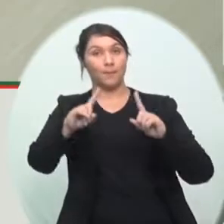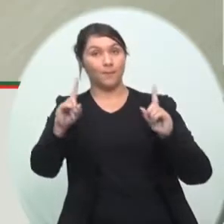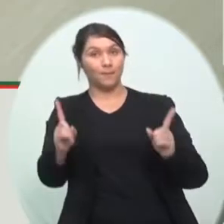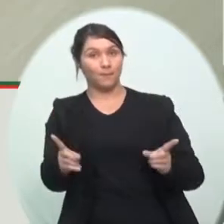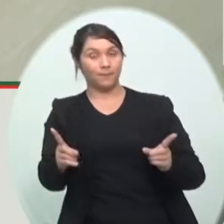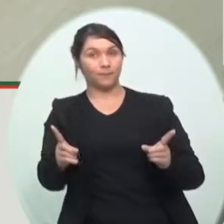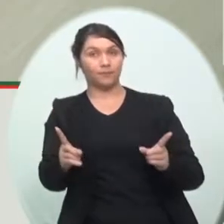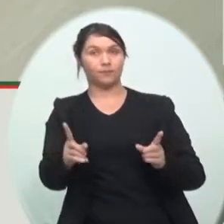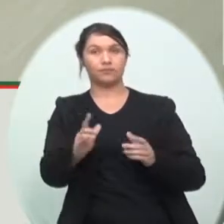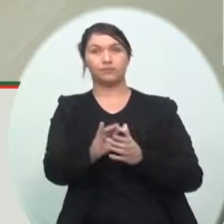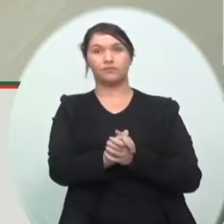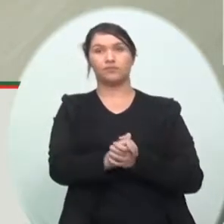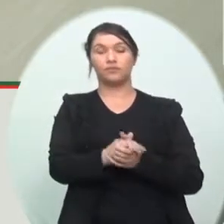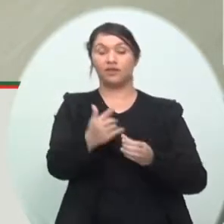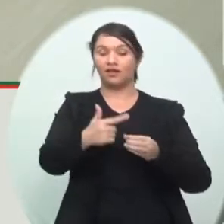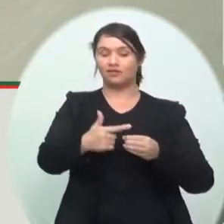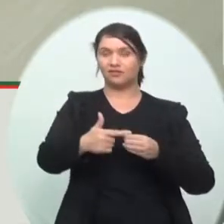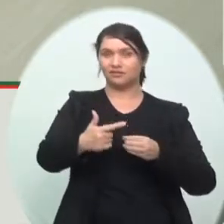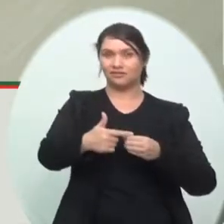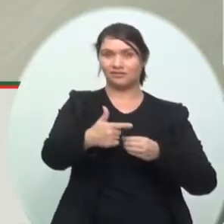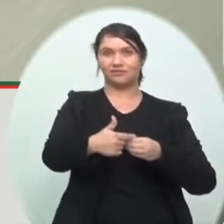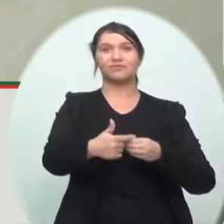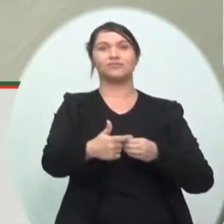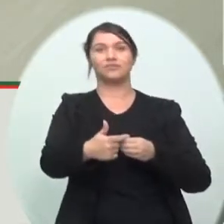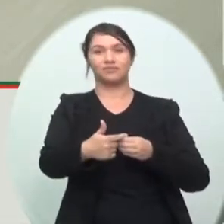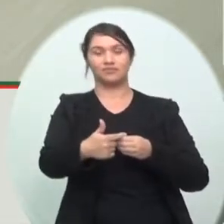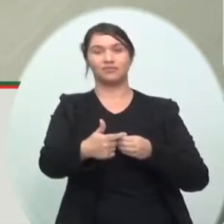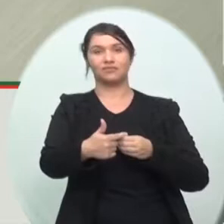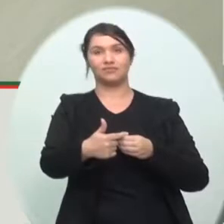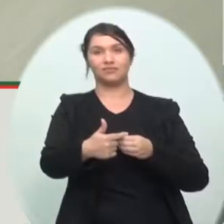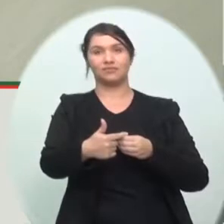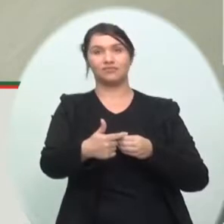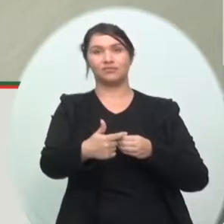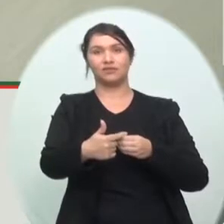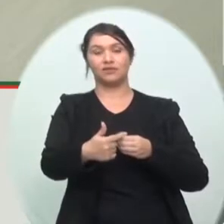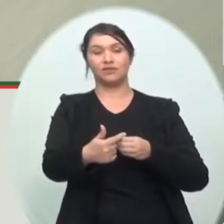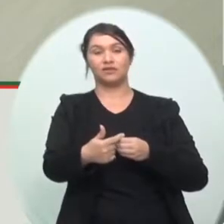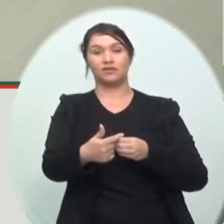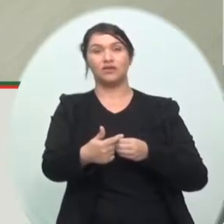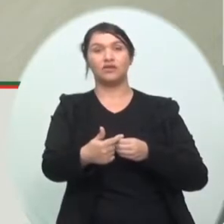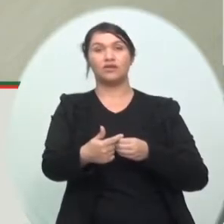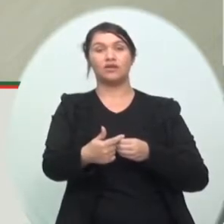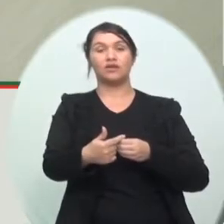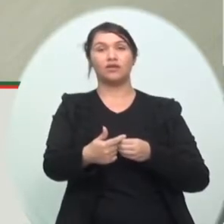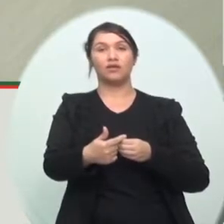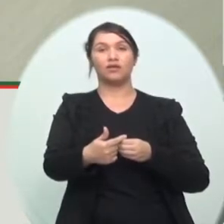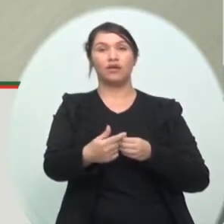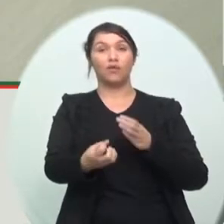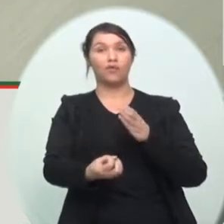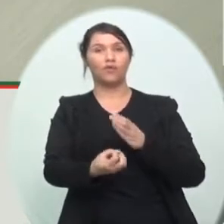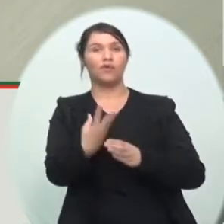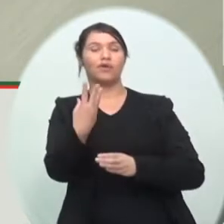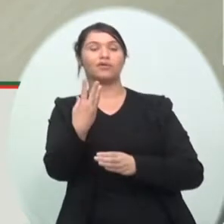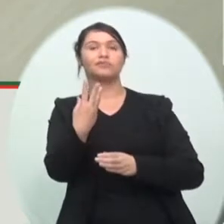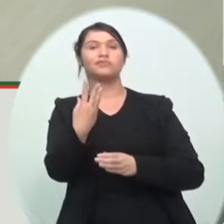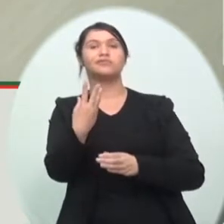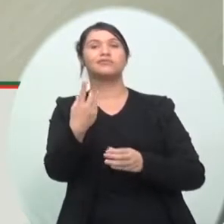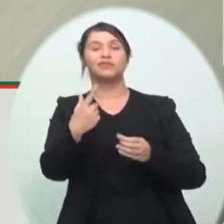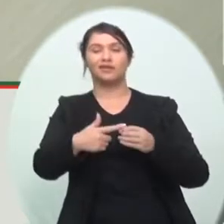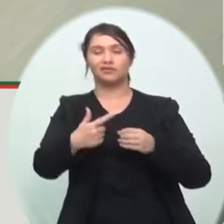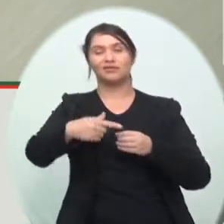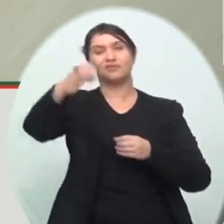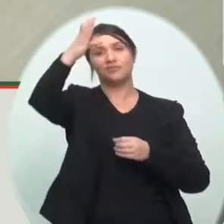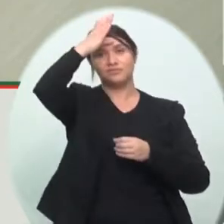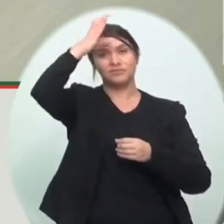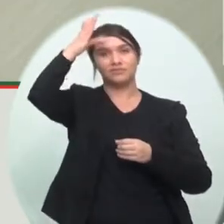torno do centro de inovação é principalmente a cidade de Criciúma. E por isso se faz tão importante a participação de todos vocês aqui hoje,